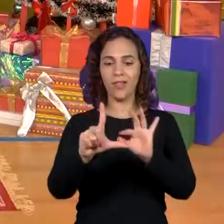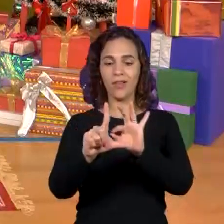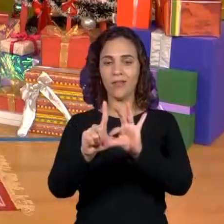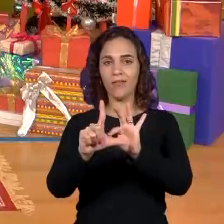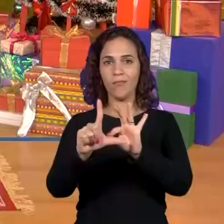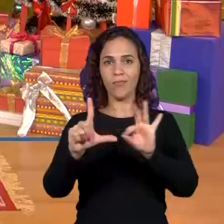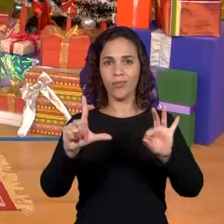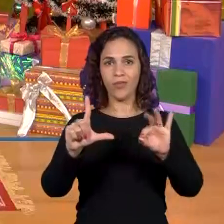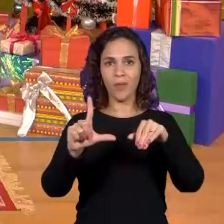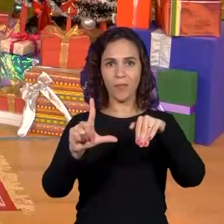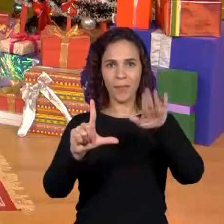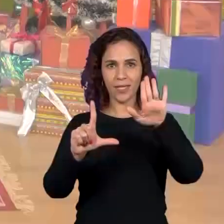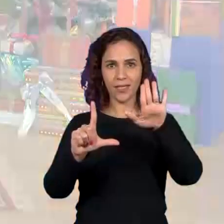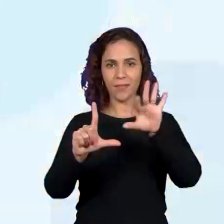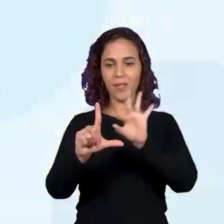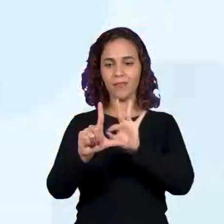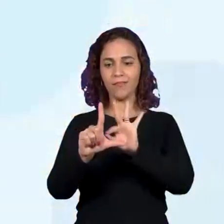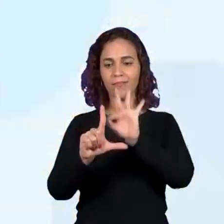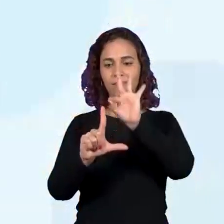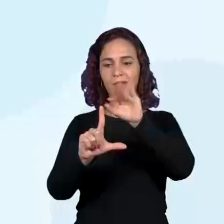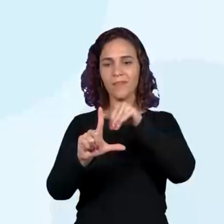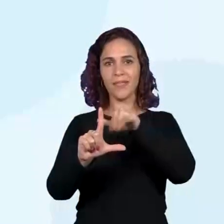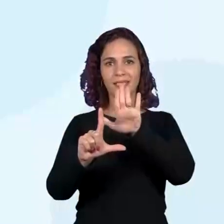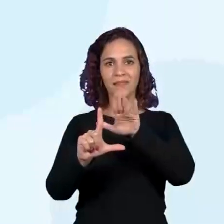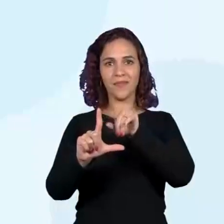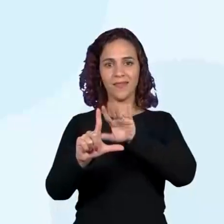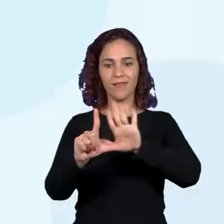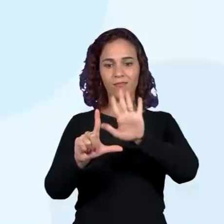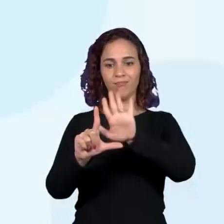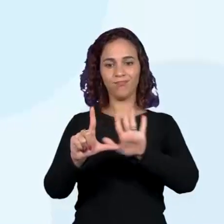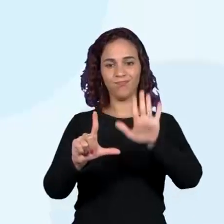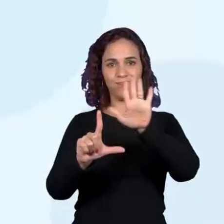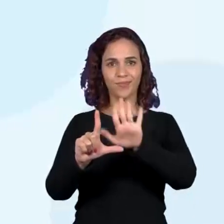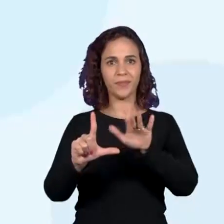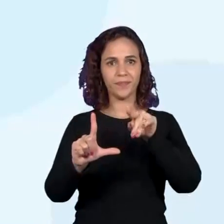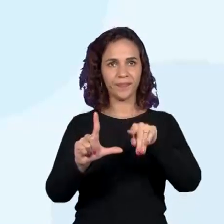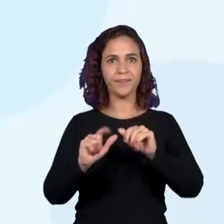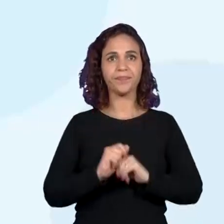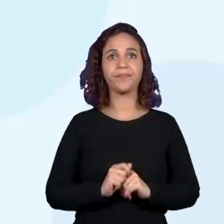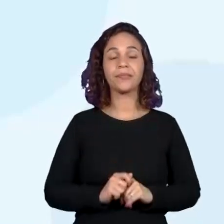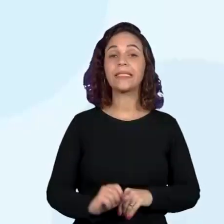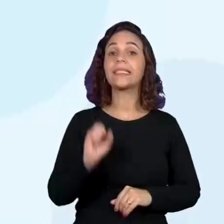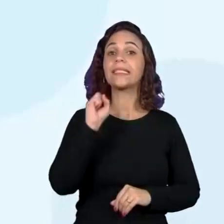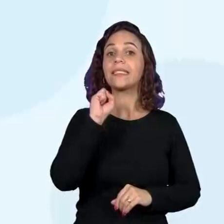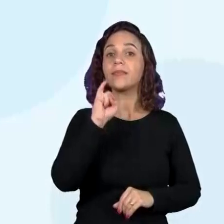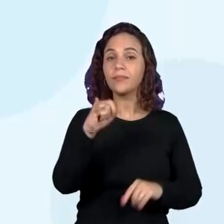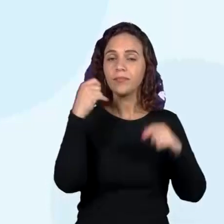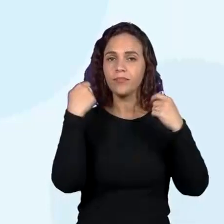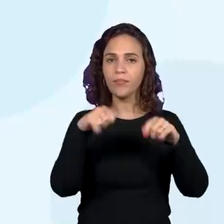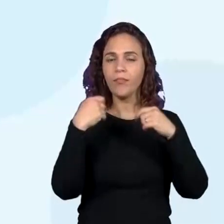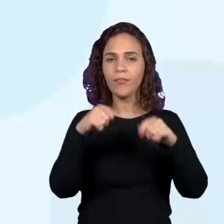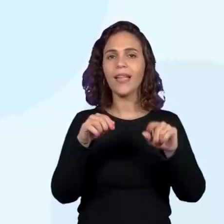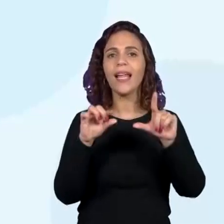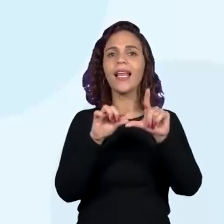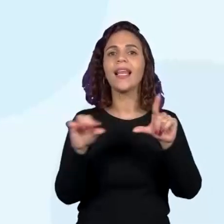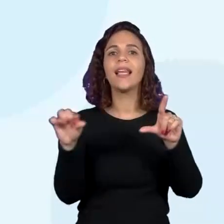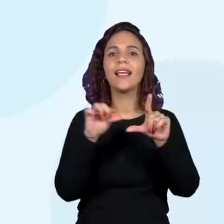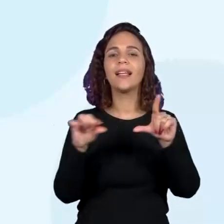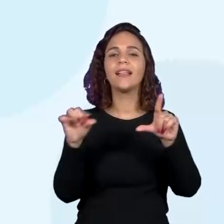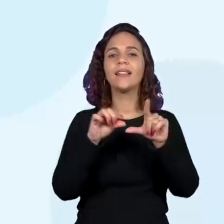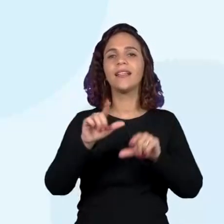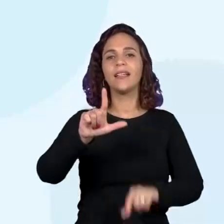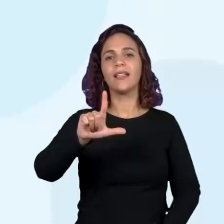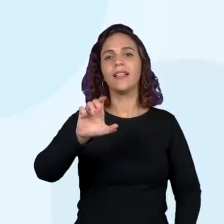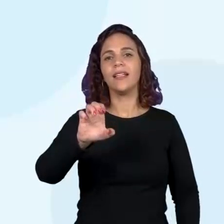Tá. Então, vamos lá? Se precisar de legenda, elas têm que ficar do lado direito do gráfico. É uma regra para